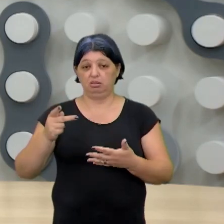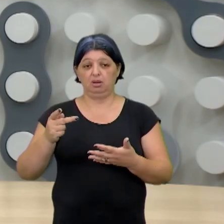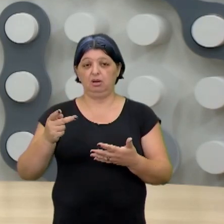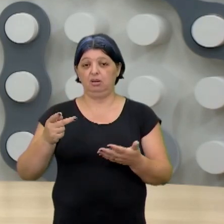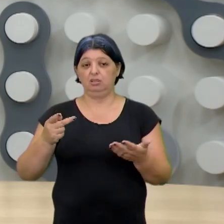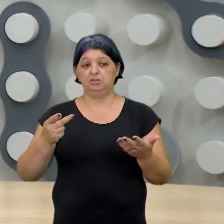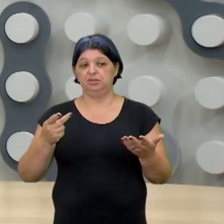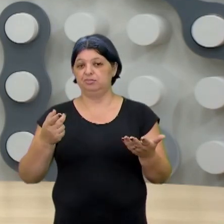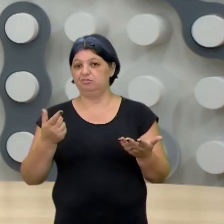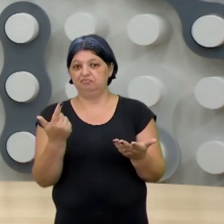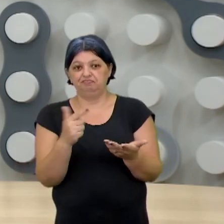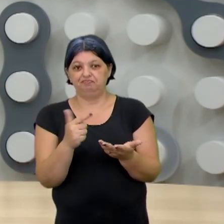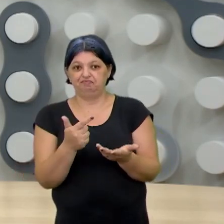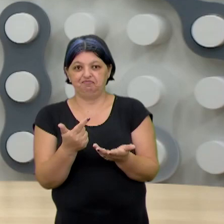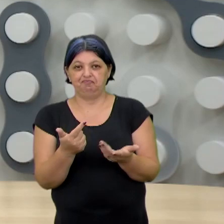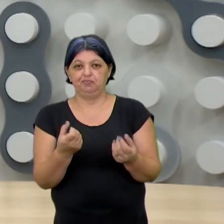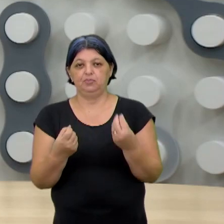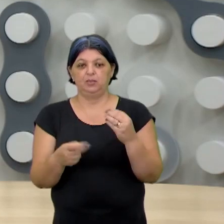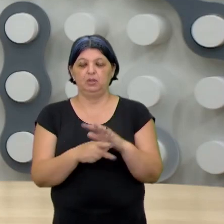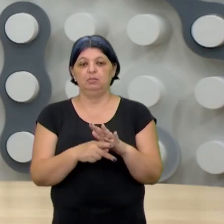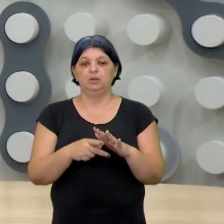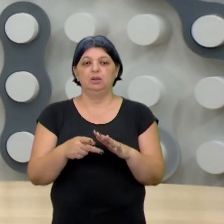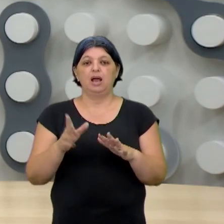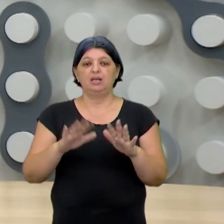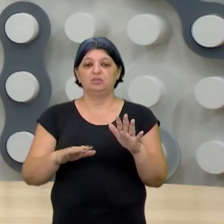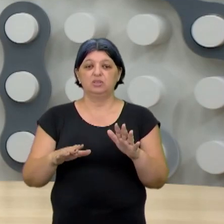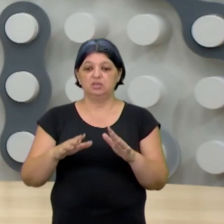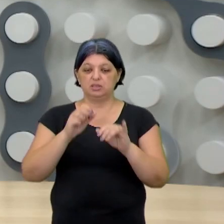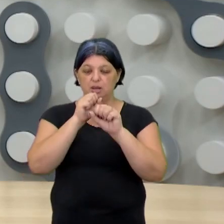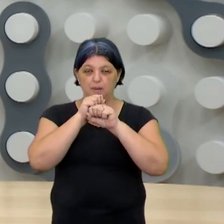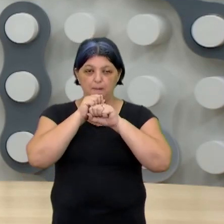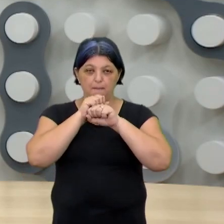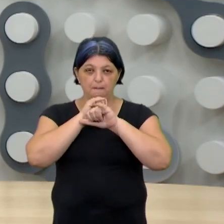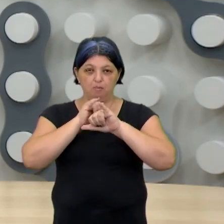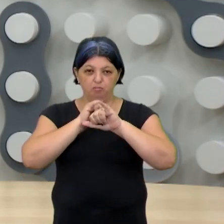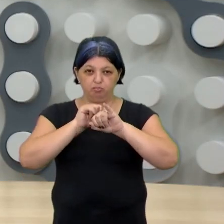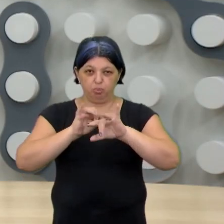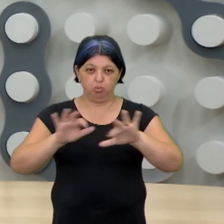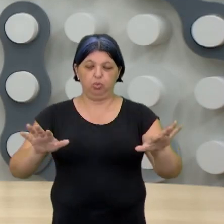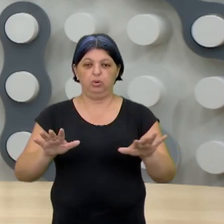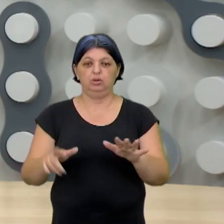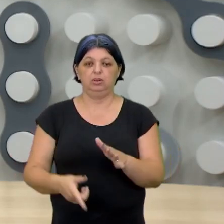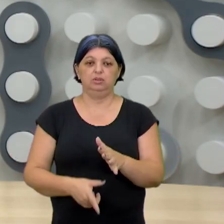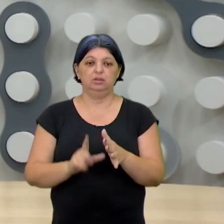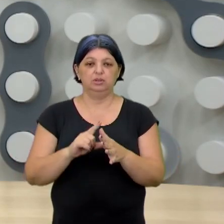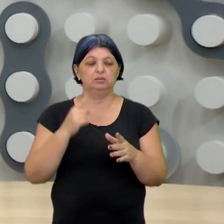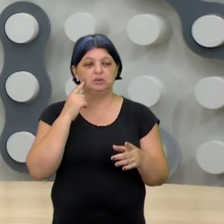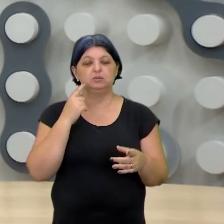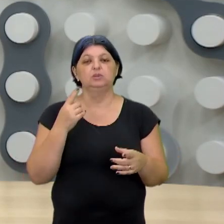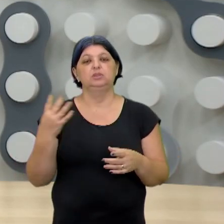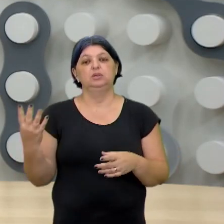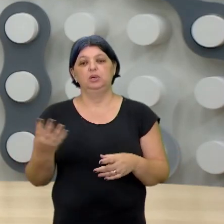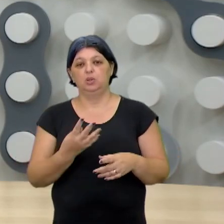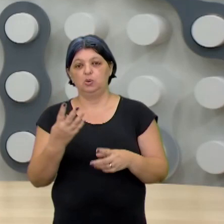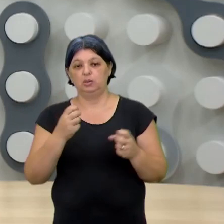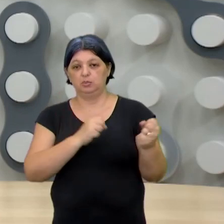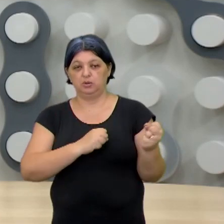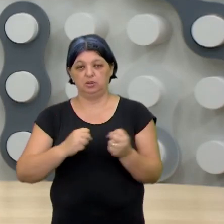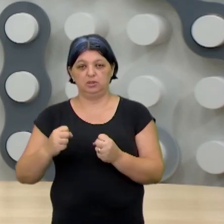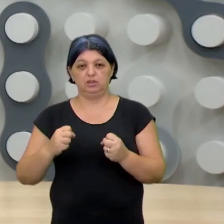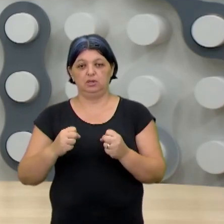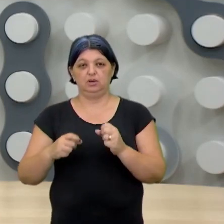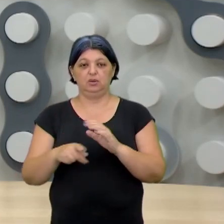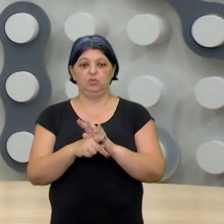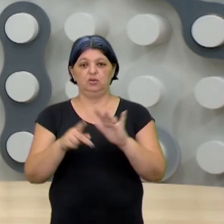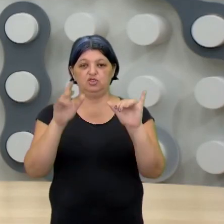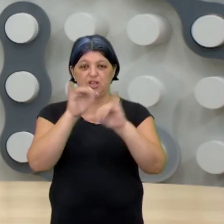do repórter, e o repórter tem que se adaptar a isso. E aí ele até brinca, ele fala assim, aquela ideia do quarto poder, que a imprensa era o quarto poder, hoje já não faz tanto